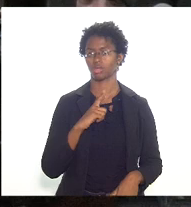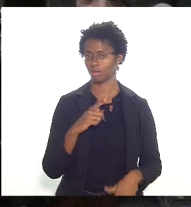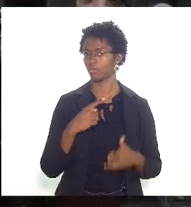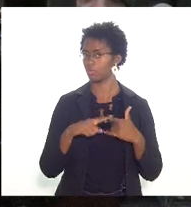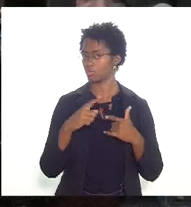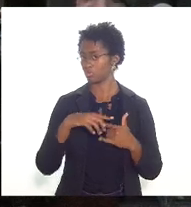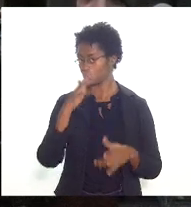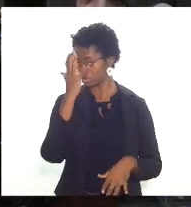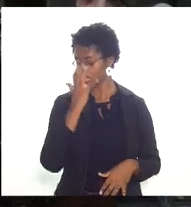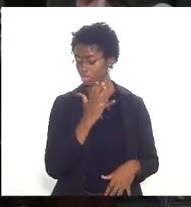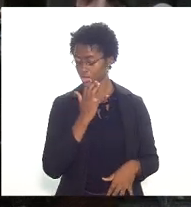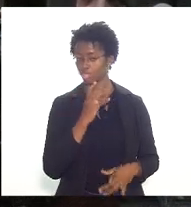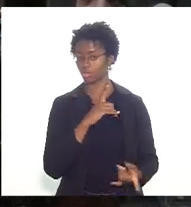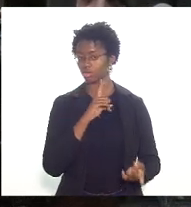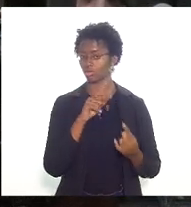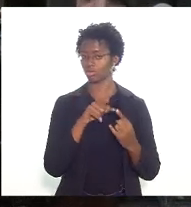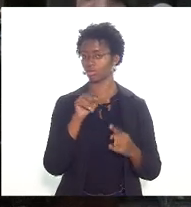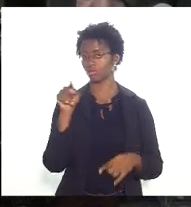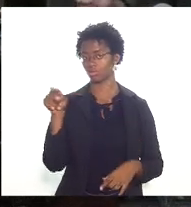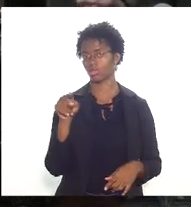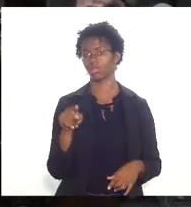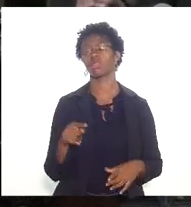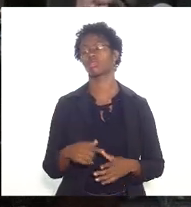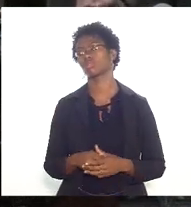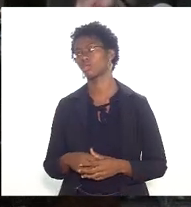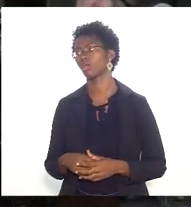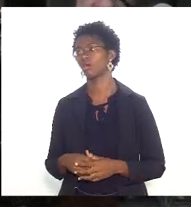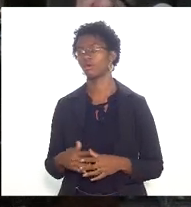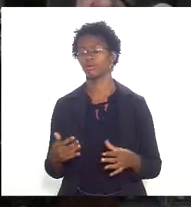relação as petroleiras